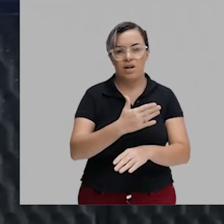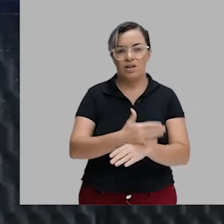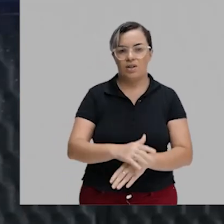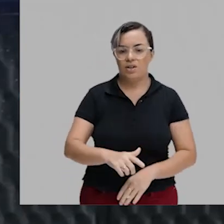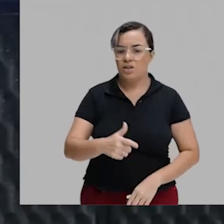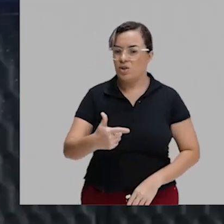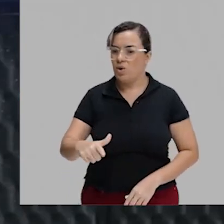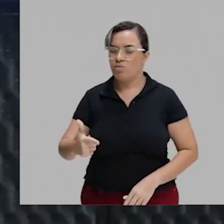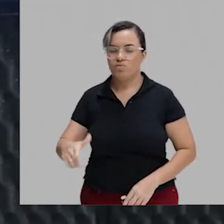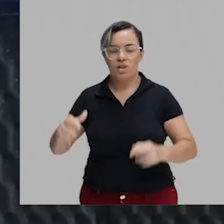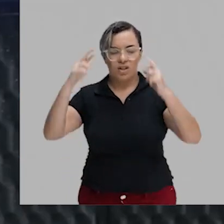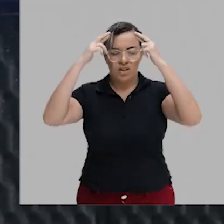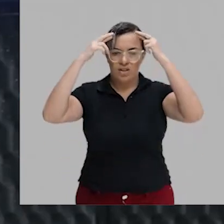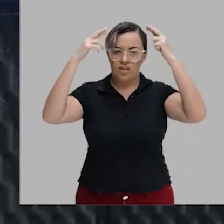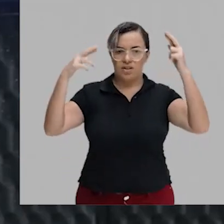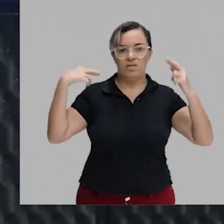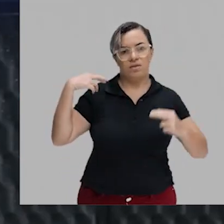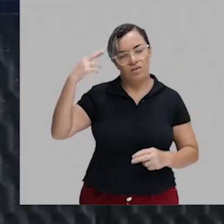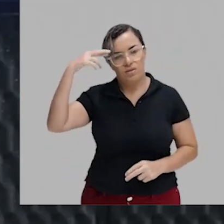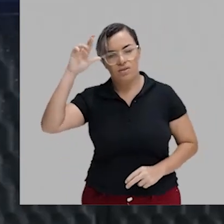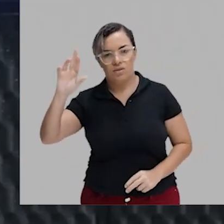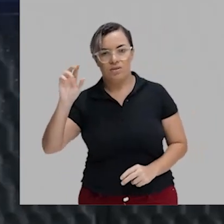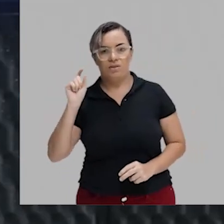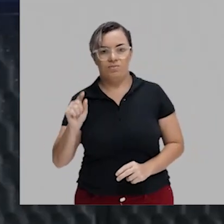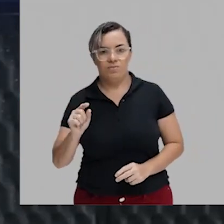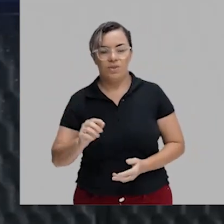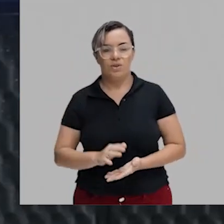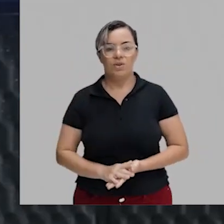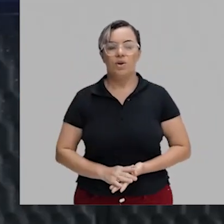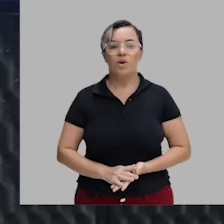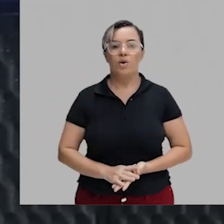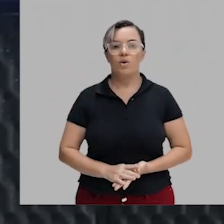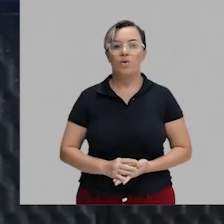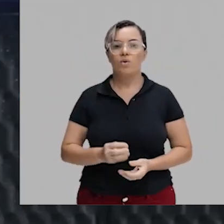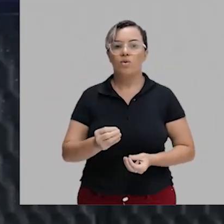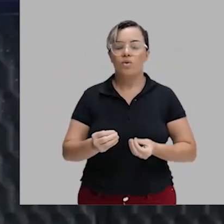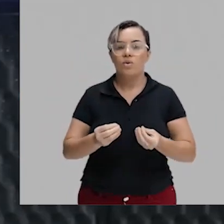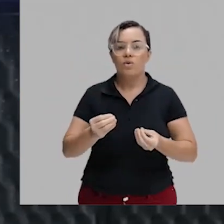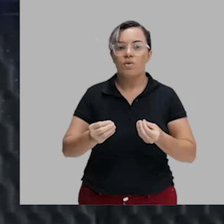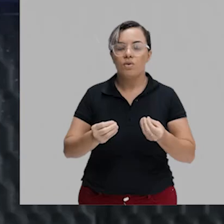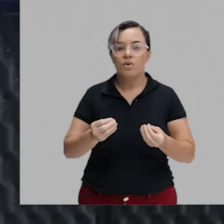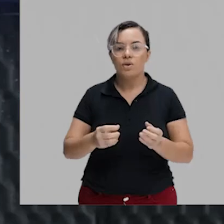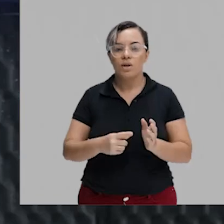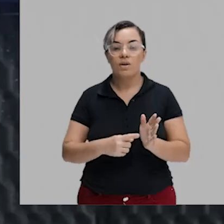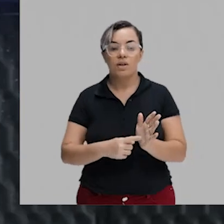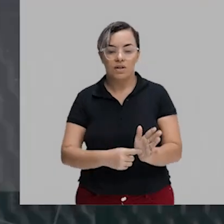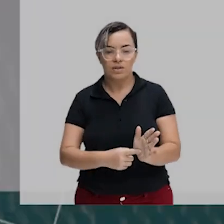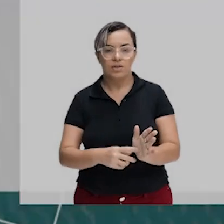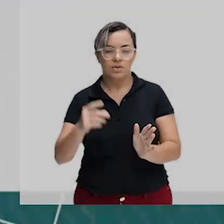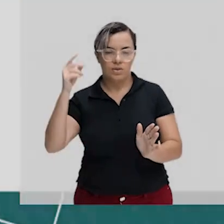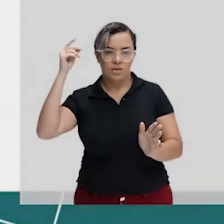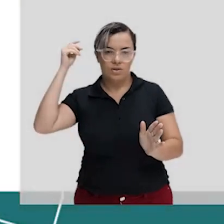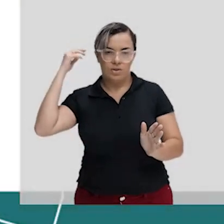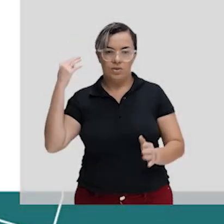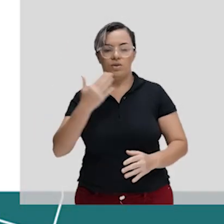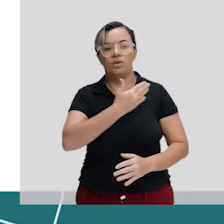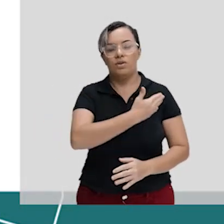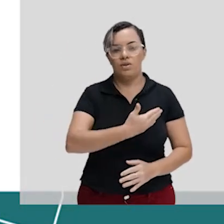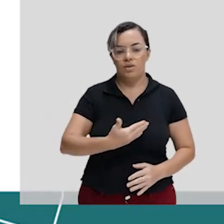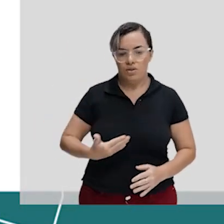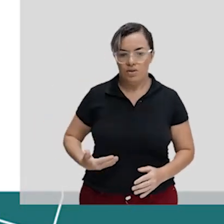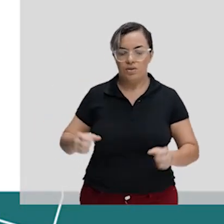religiosa. E quando se fala de antigo regime, se fala de mercantilismo. O